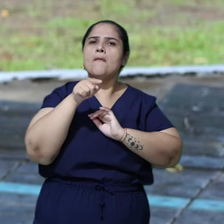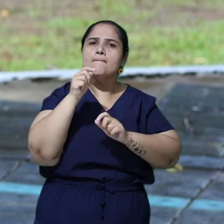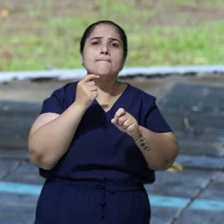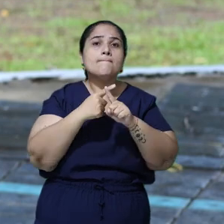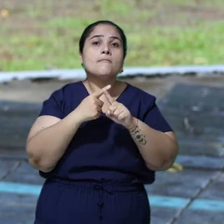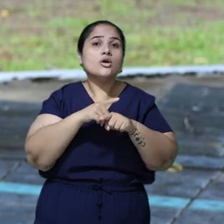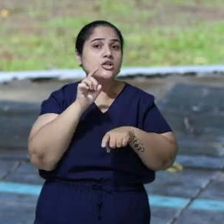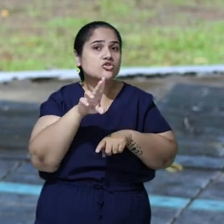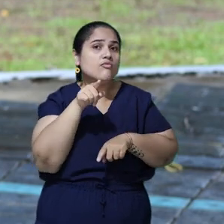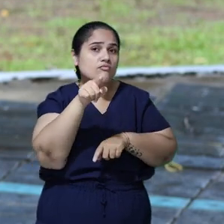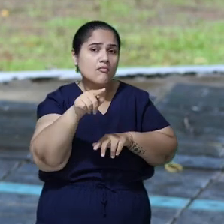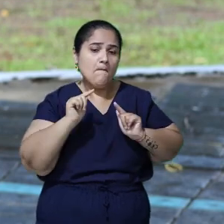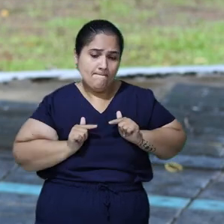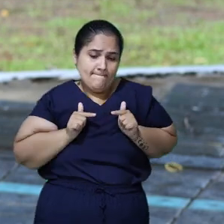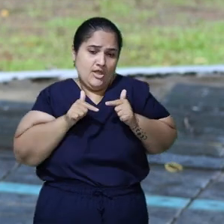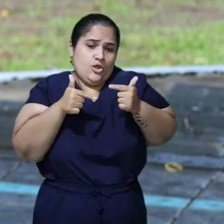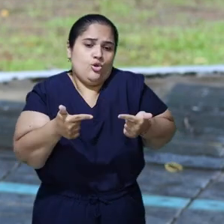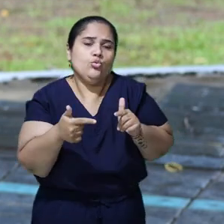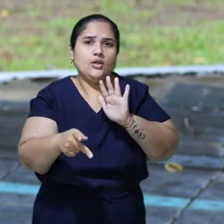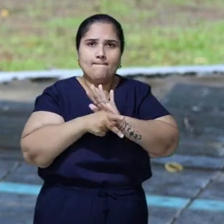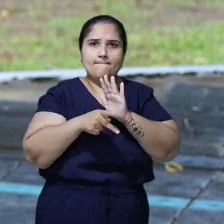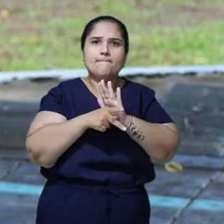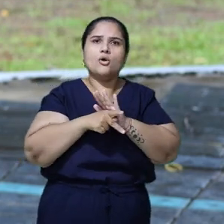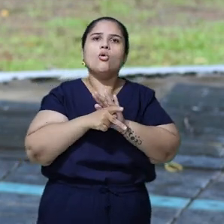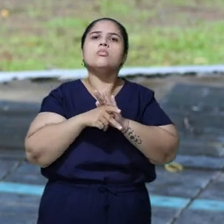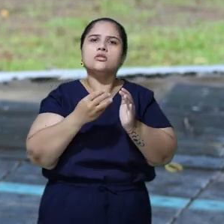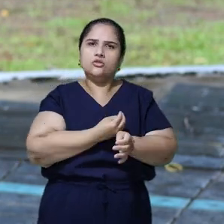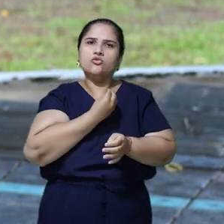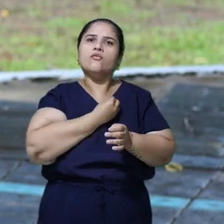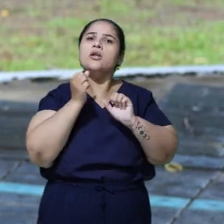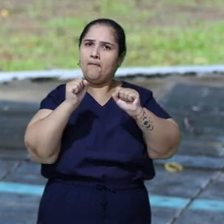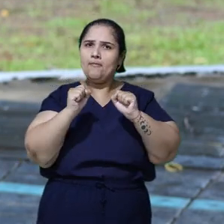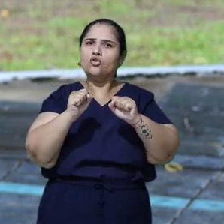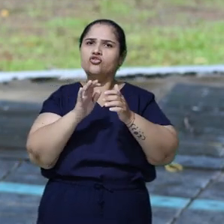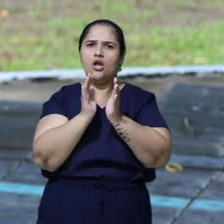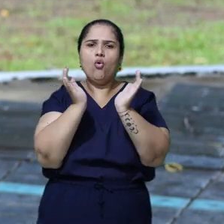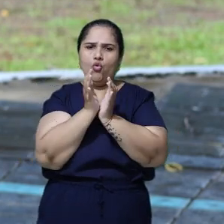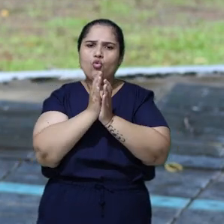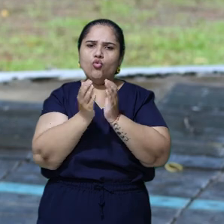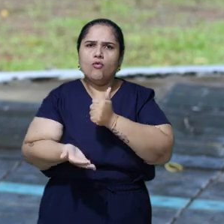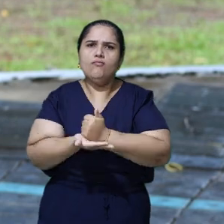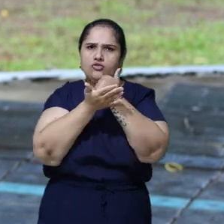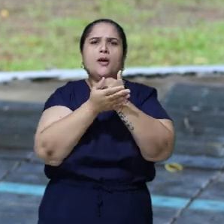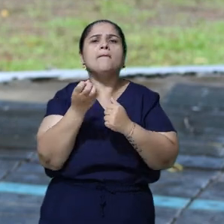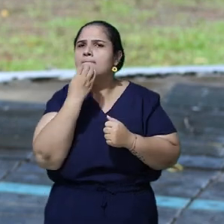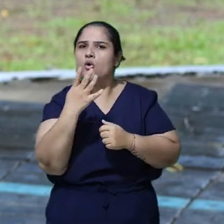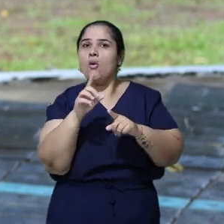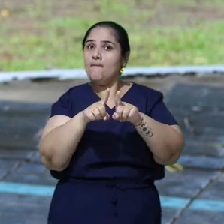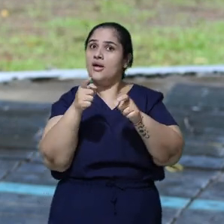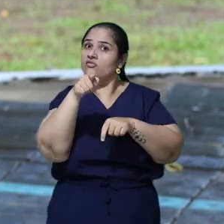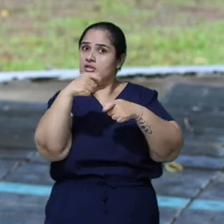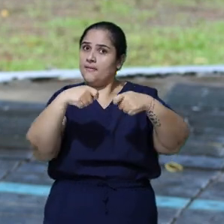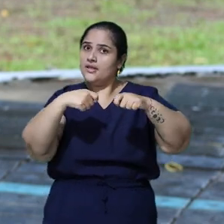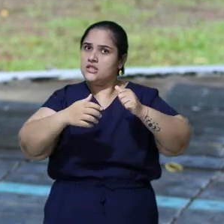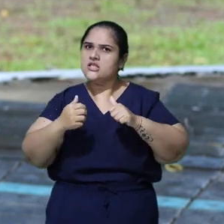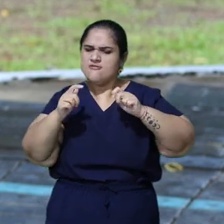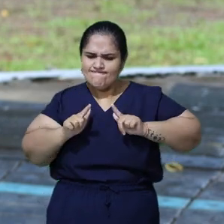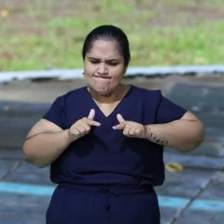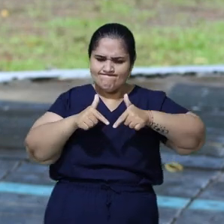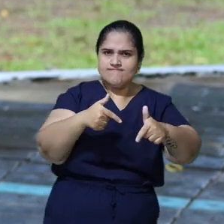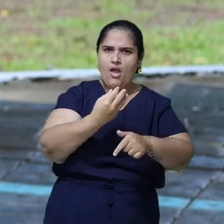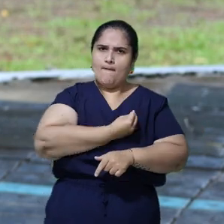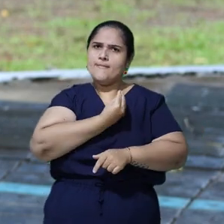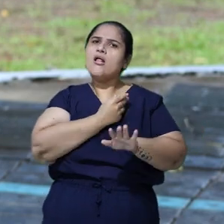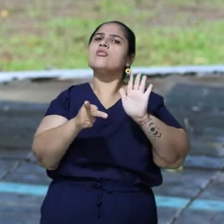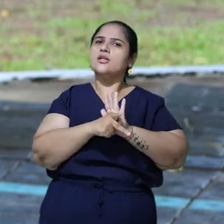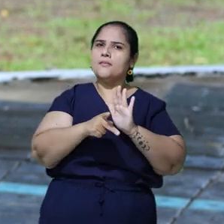vida. Você pode ter uma rede de apoio incrível, mas se você não lutar pela sua vida, você não consegue. Agora, se você